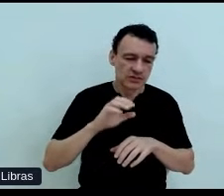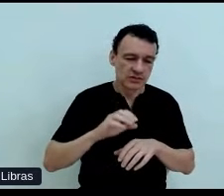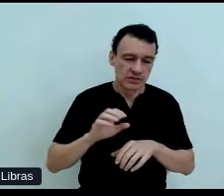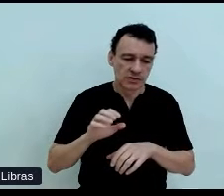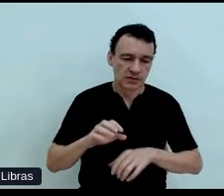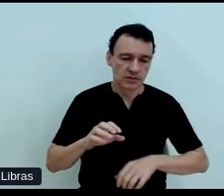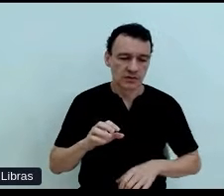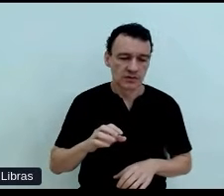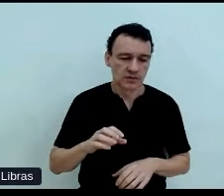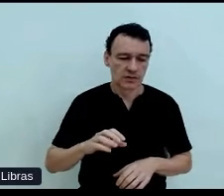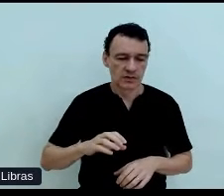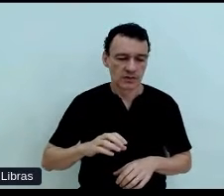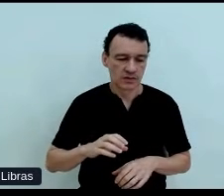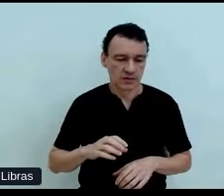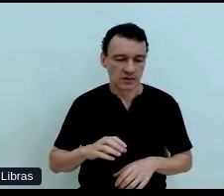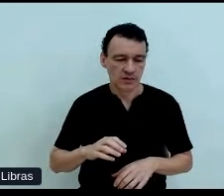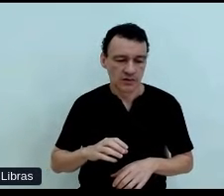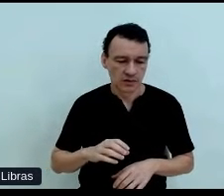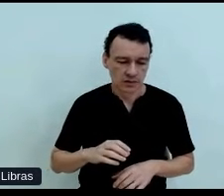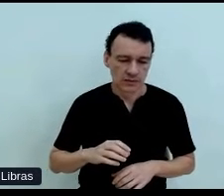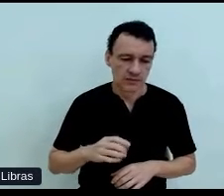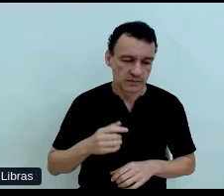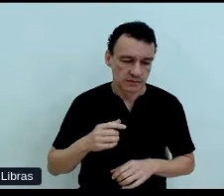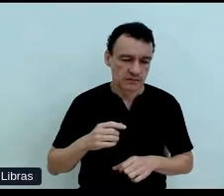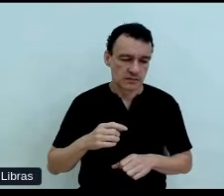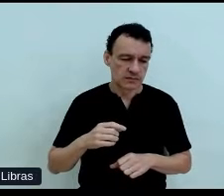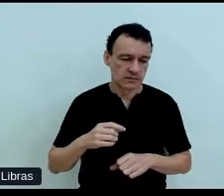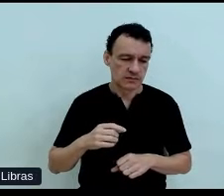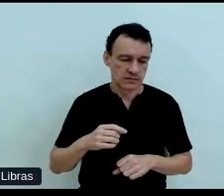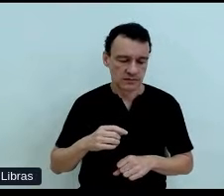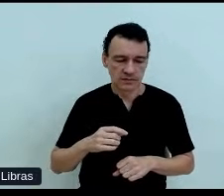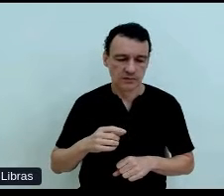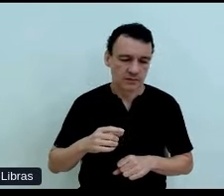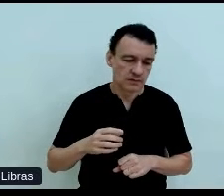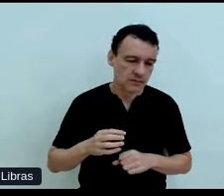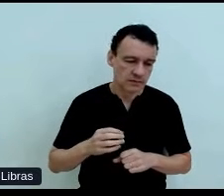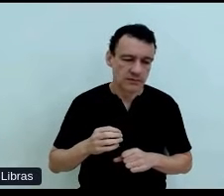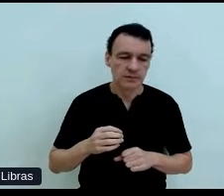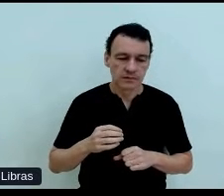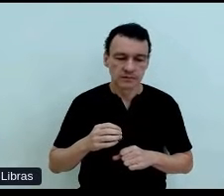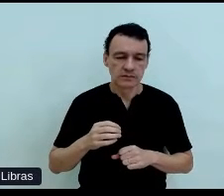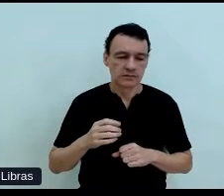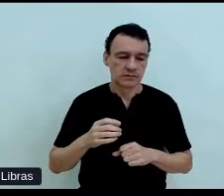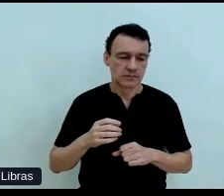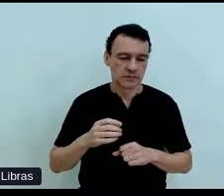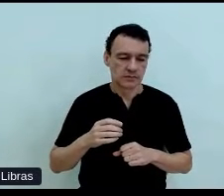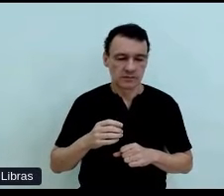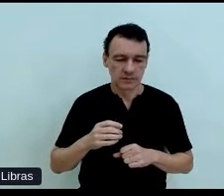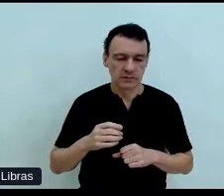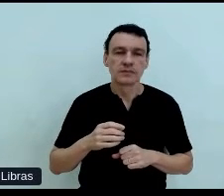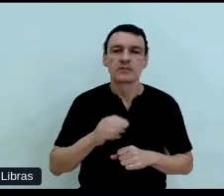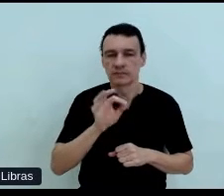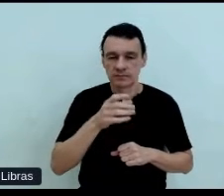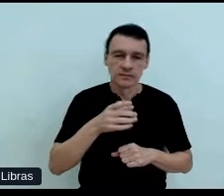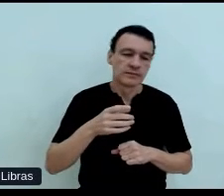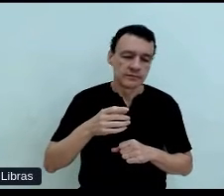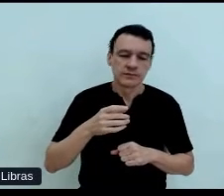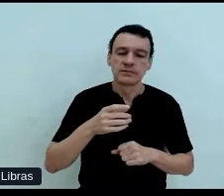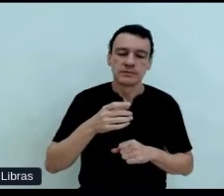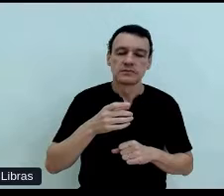parte implementando esses objetivos ou esses pontos, mas sim, hoje nós